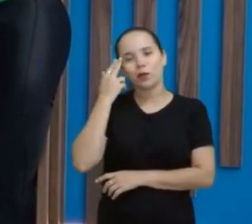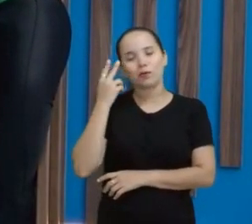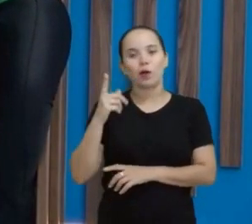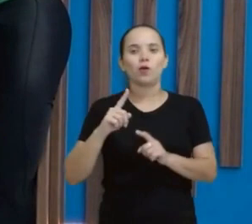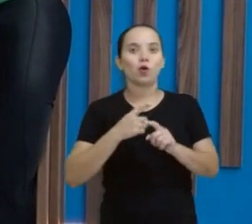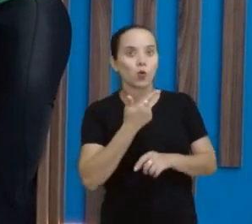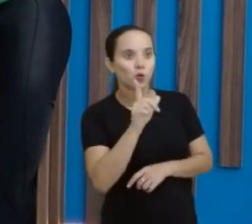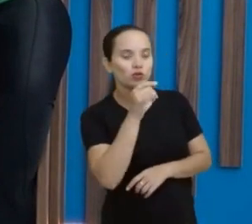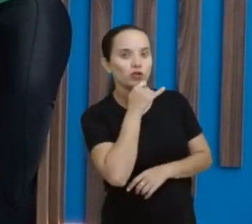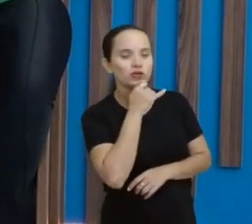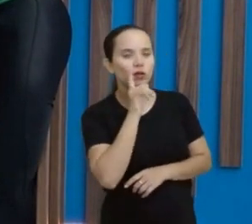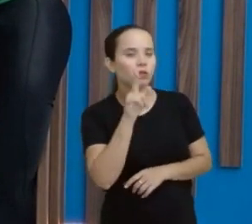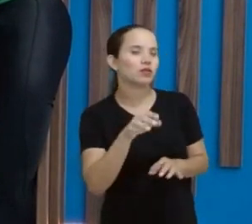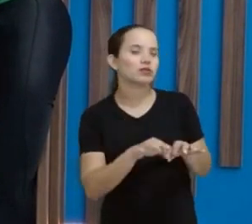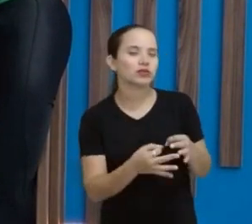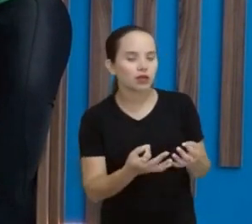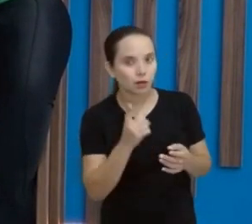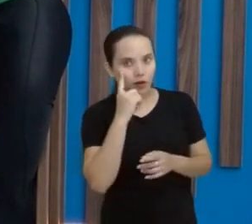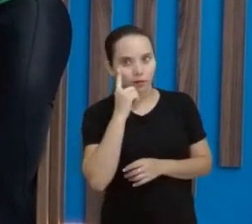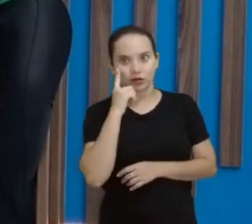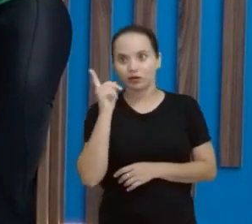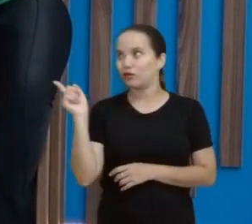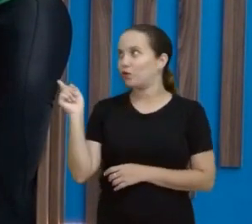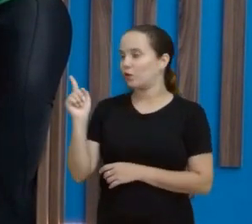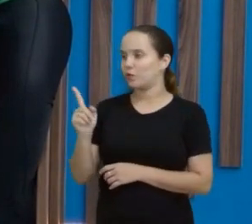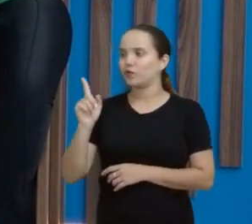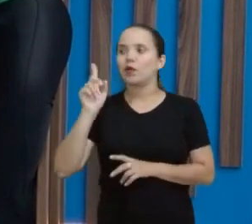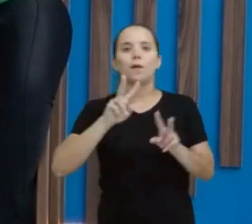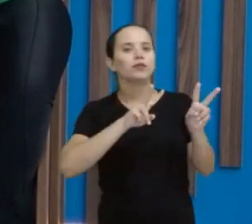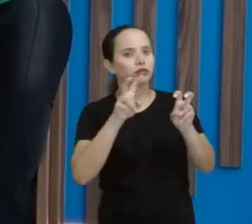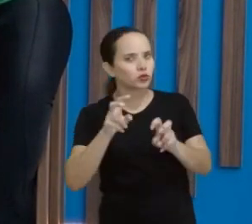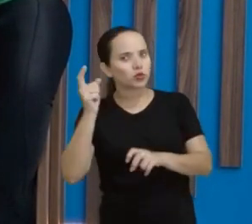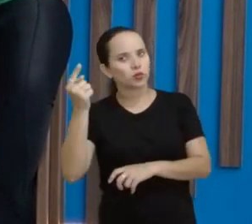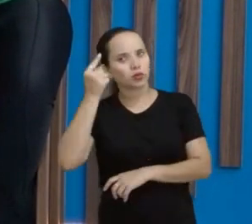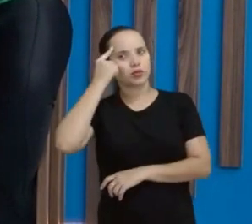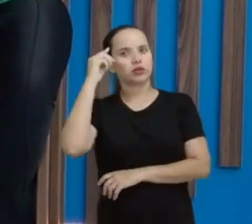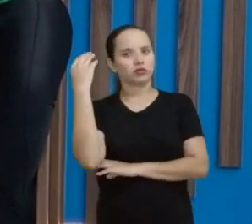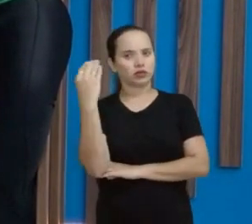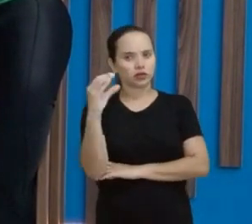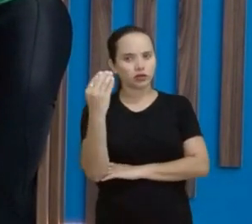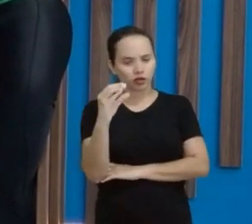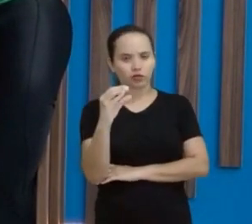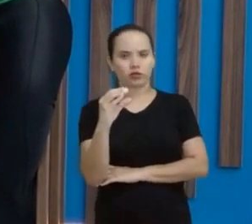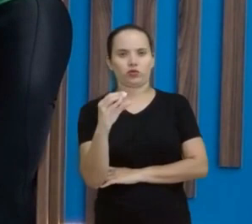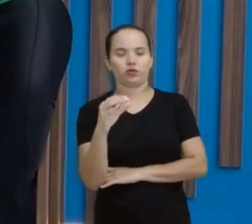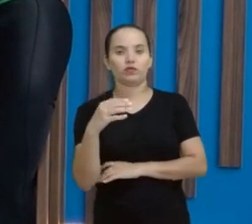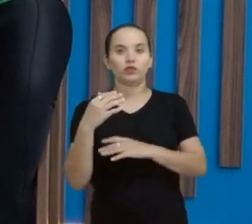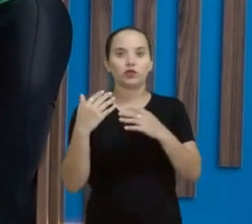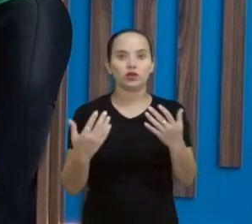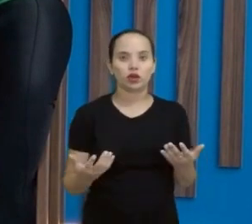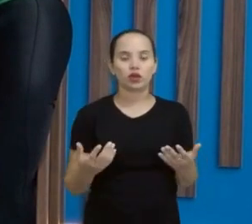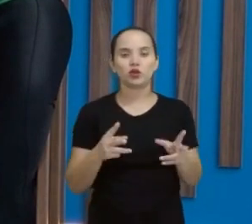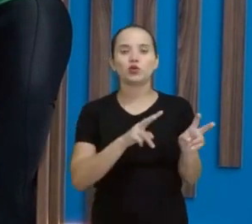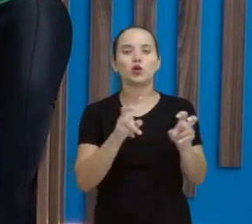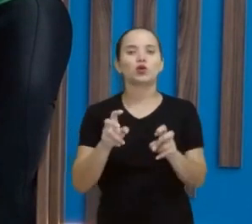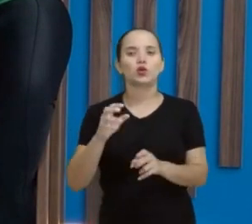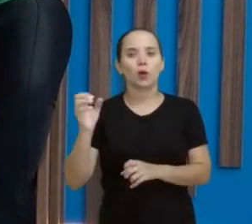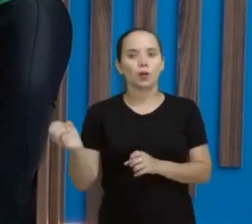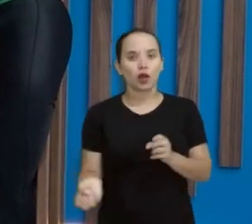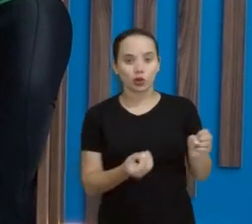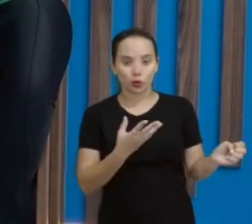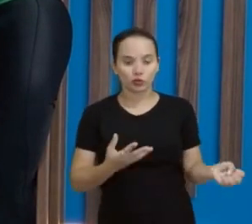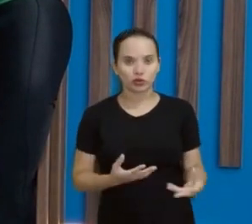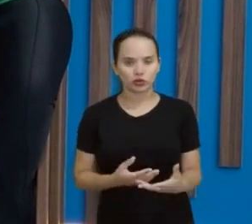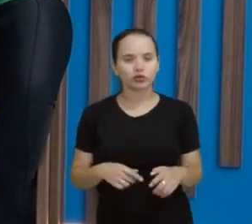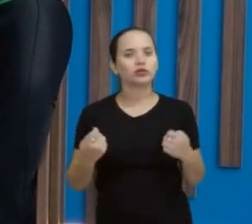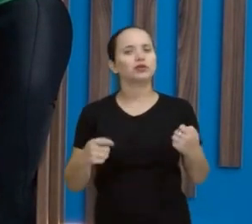mas que veja aí que é a questão do pensamento científico, né? E quando a gente vai falar de inovação, a gente tem que